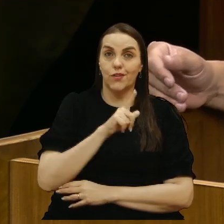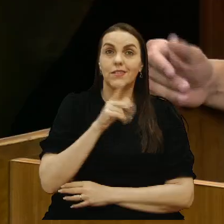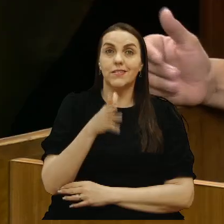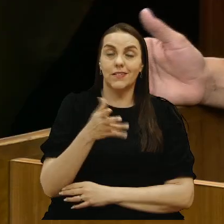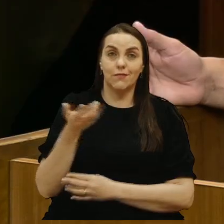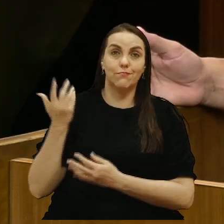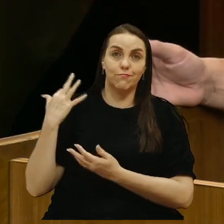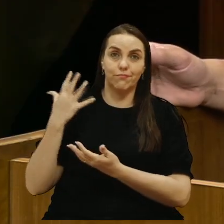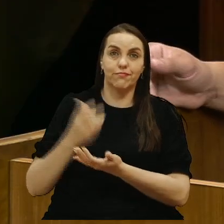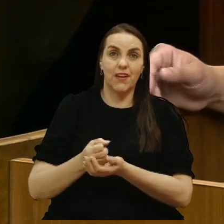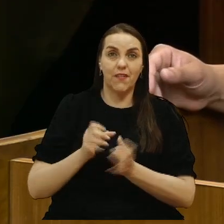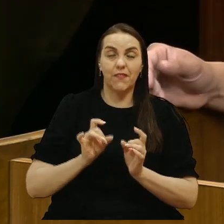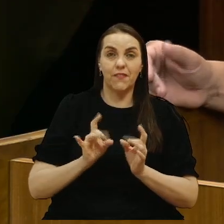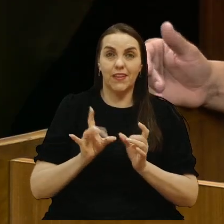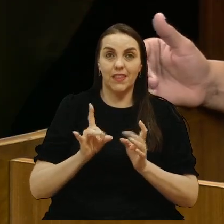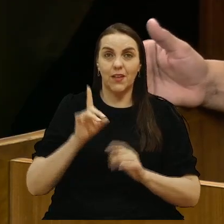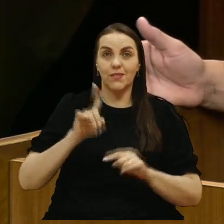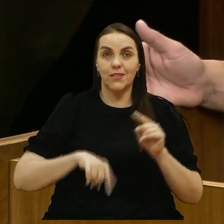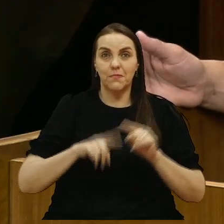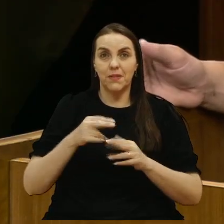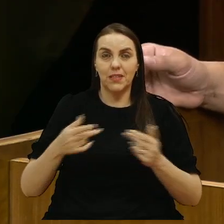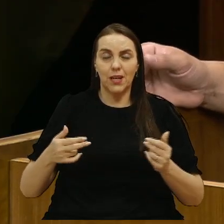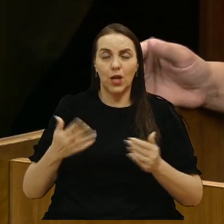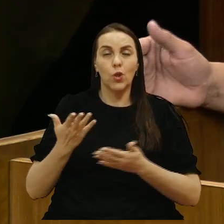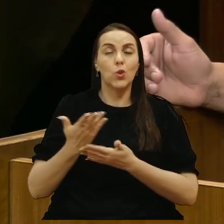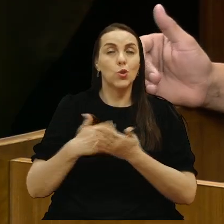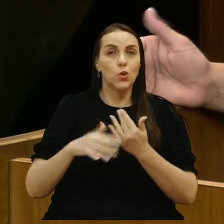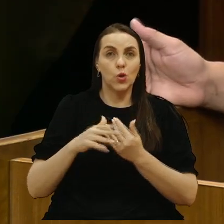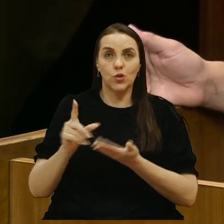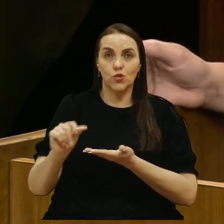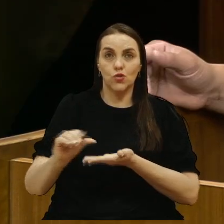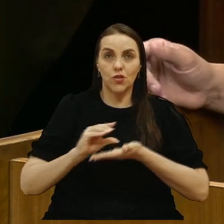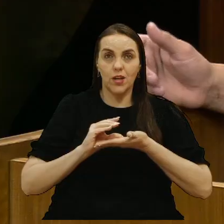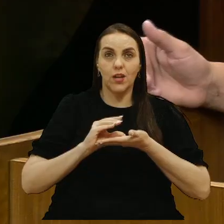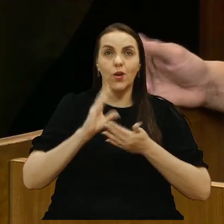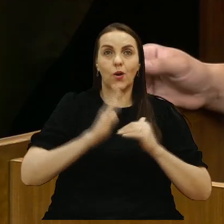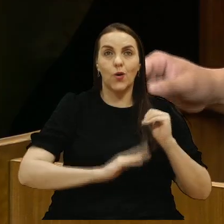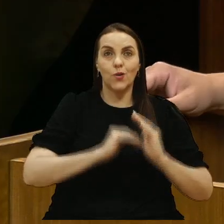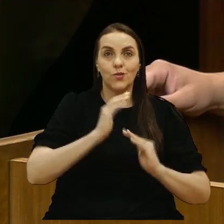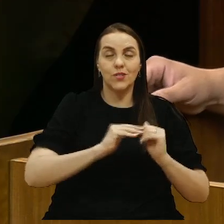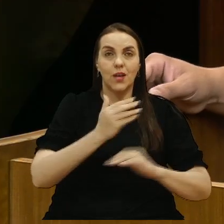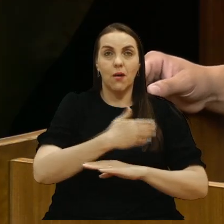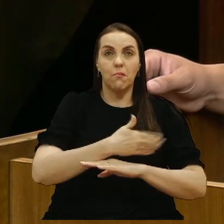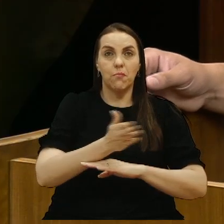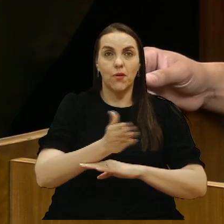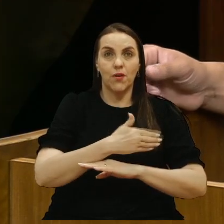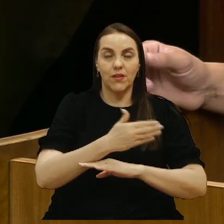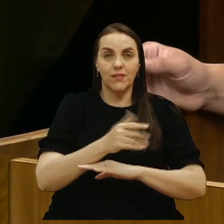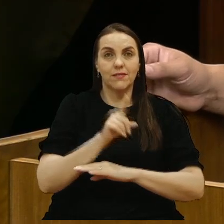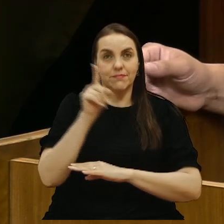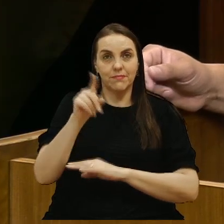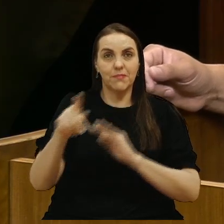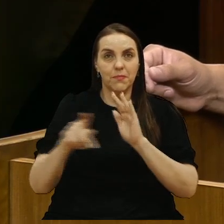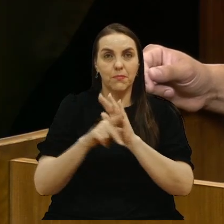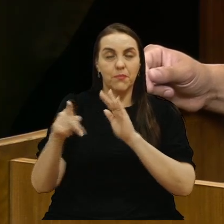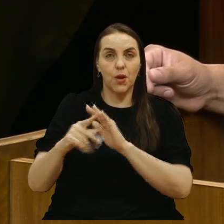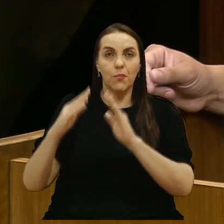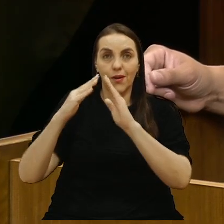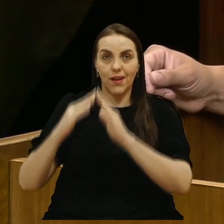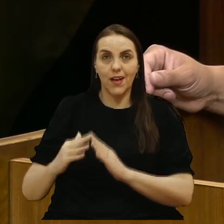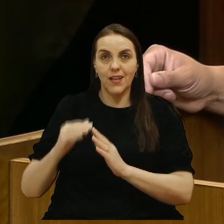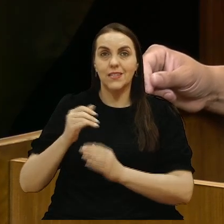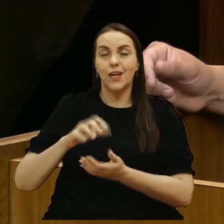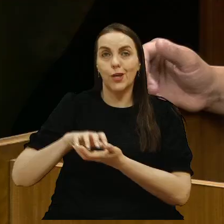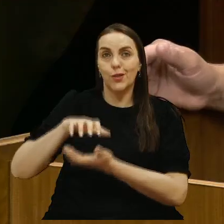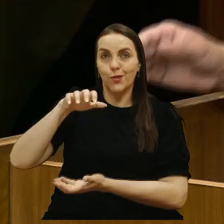arrecadar, vendeu esse material e todo esse recurso ele foi para construir as portas do Recanto da Compaixão, que é o lar de idosos que tem em